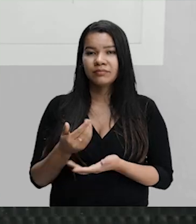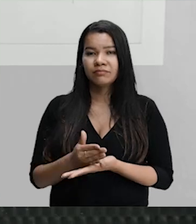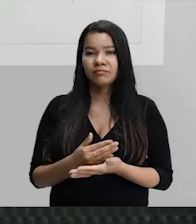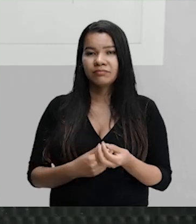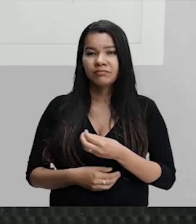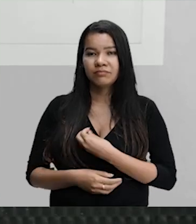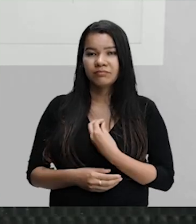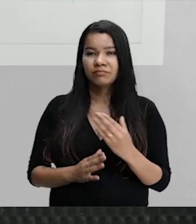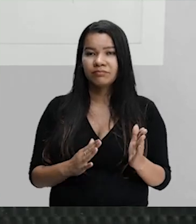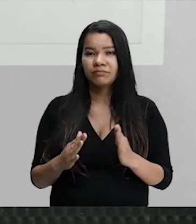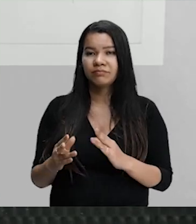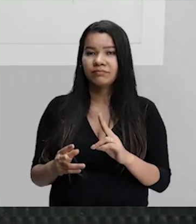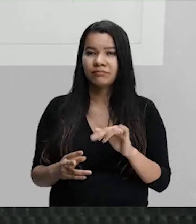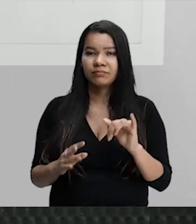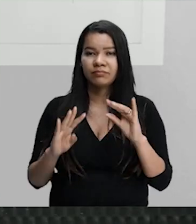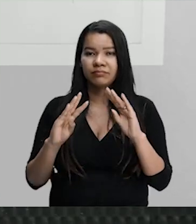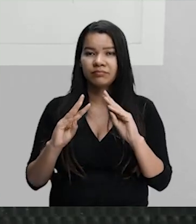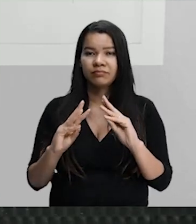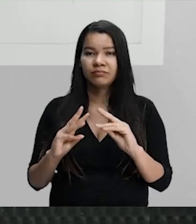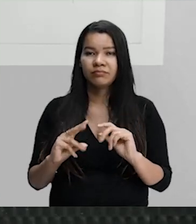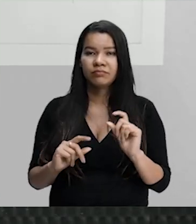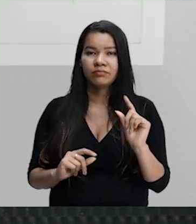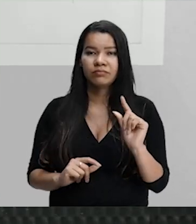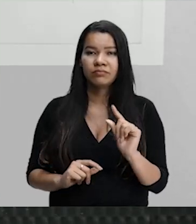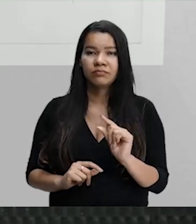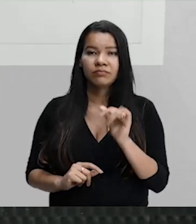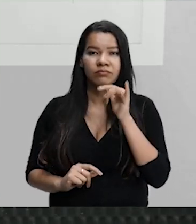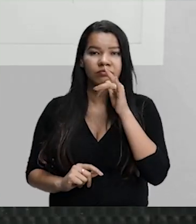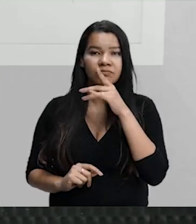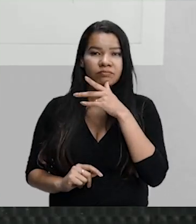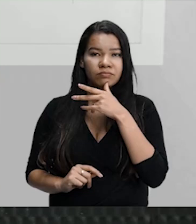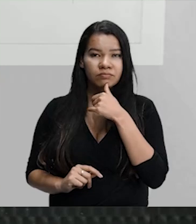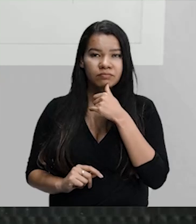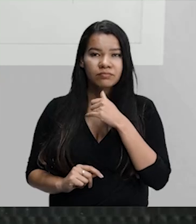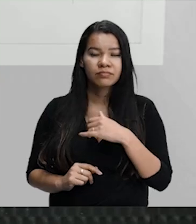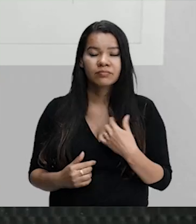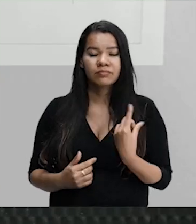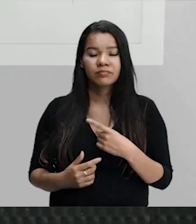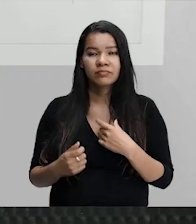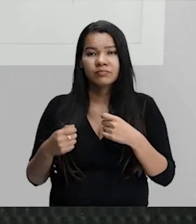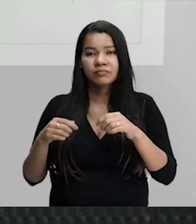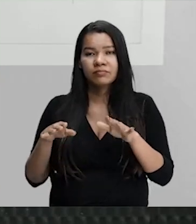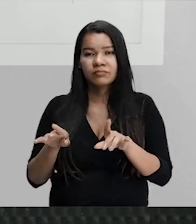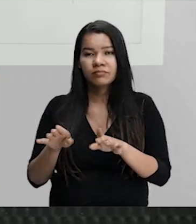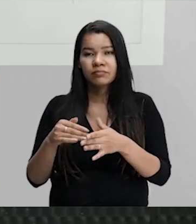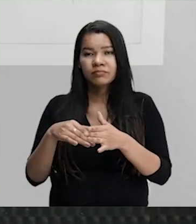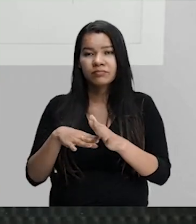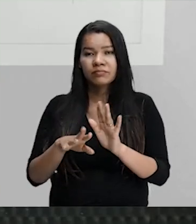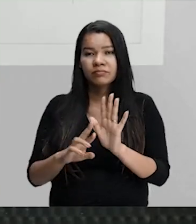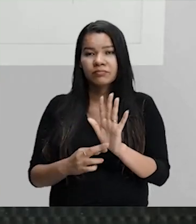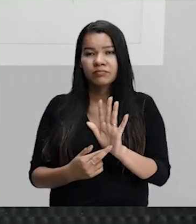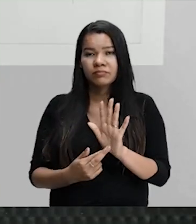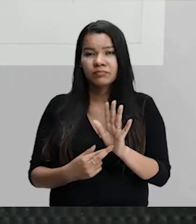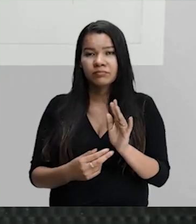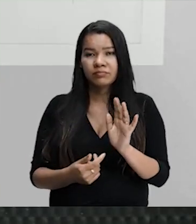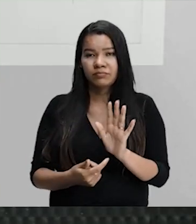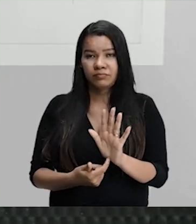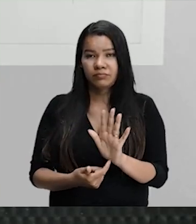vai diminuindo de forma exponencial. Nós podemos até representar isso na forma de um